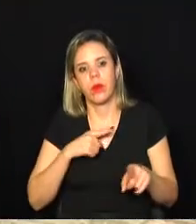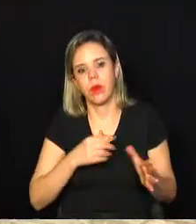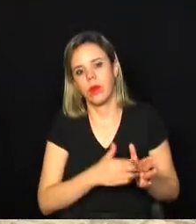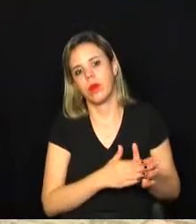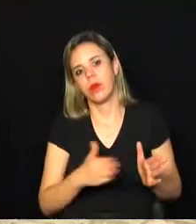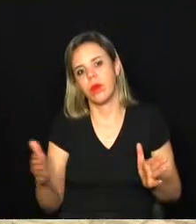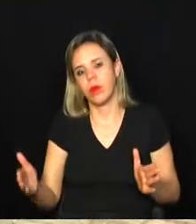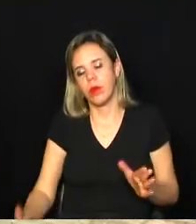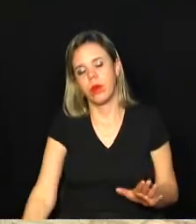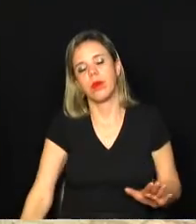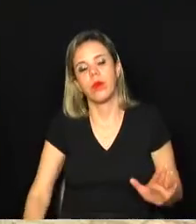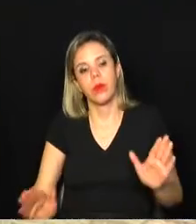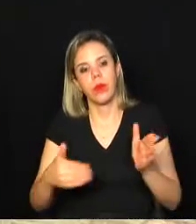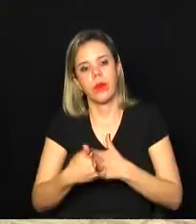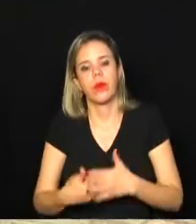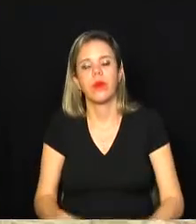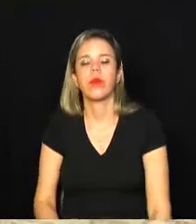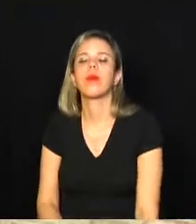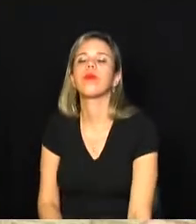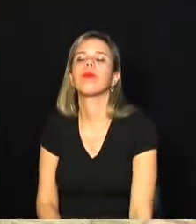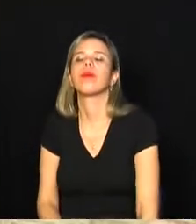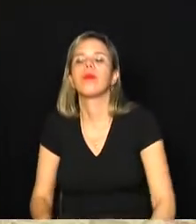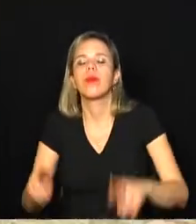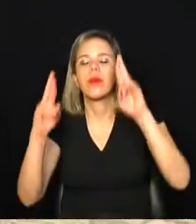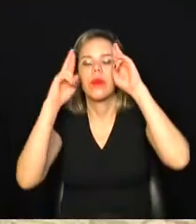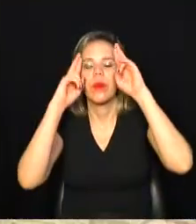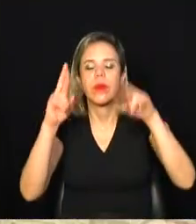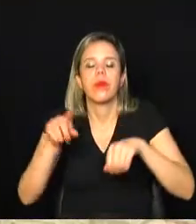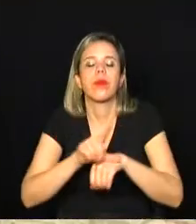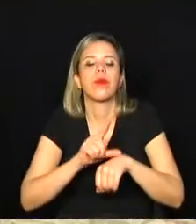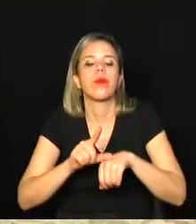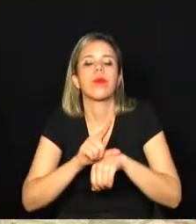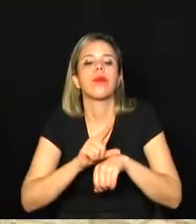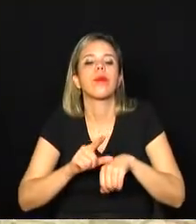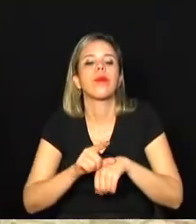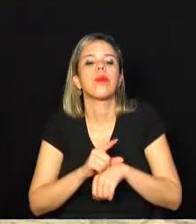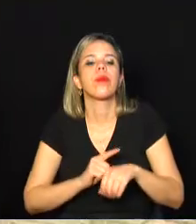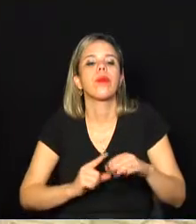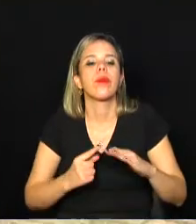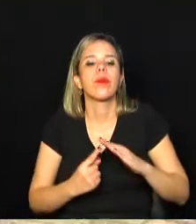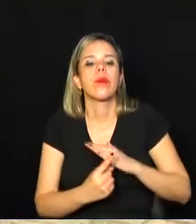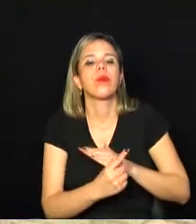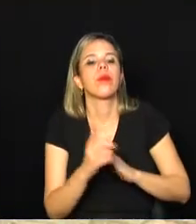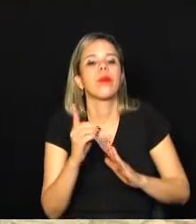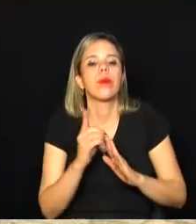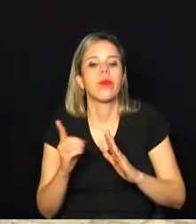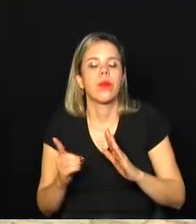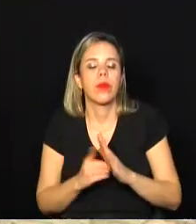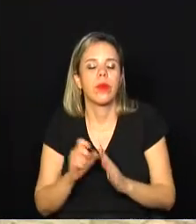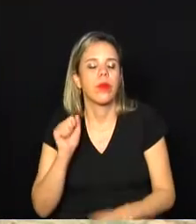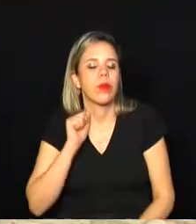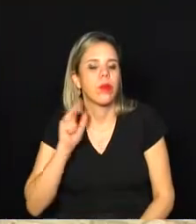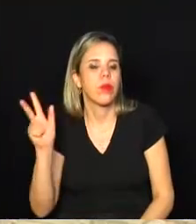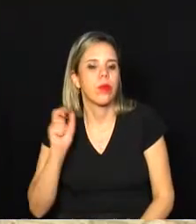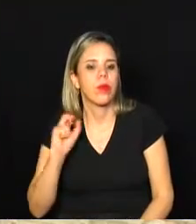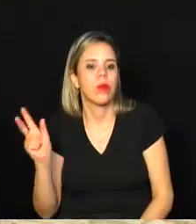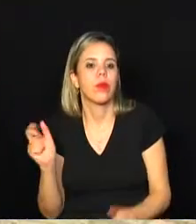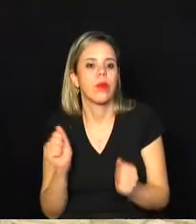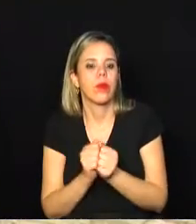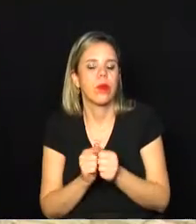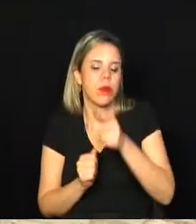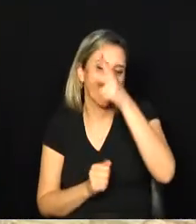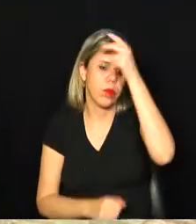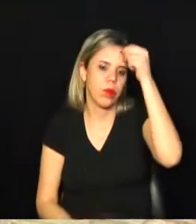tempo que ficamos aí fechado respeitando a legislação é e os decretos da Anvisa e junto com o